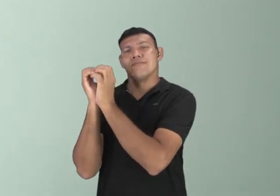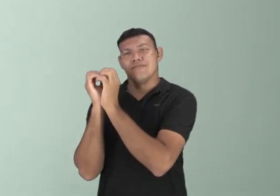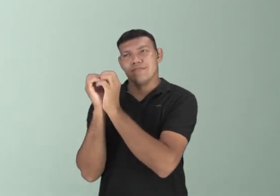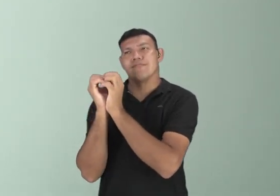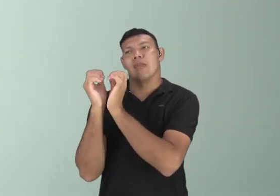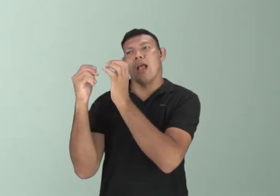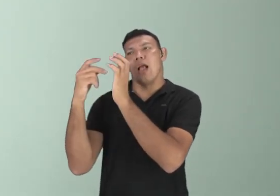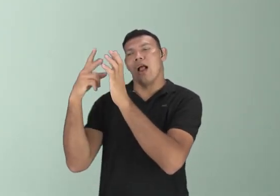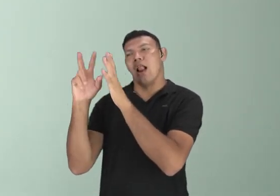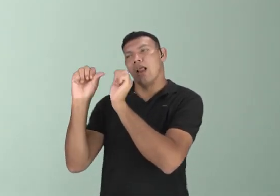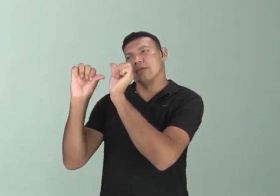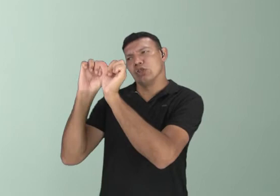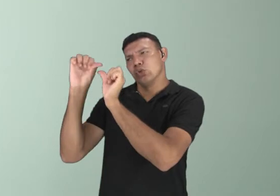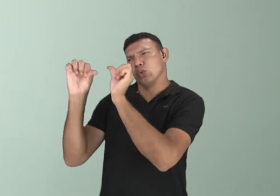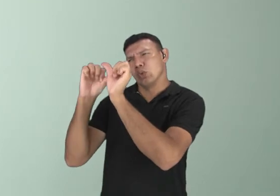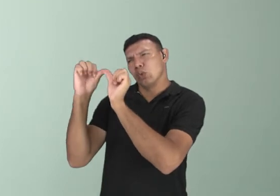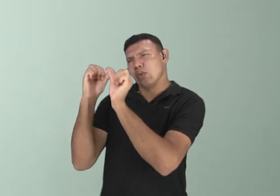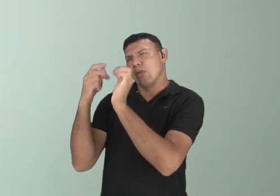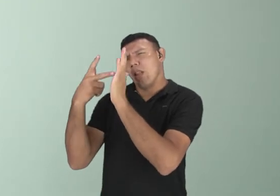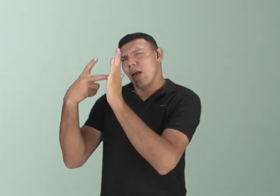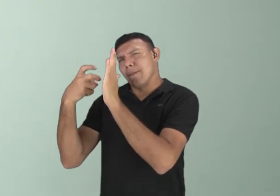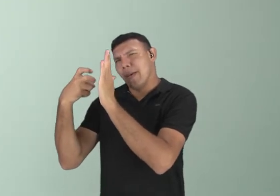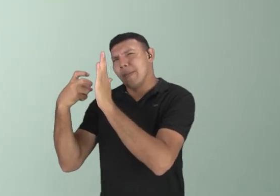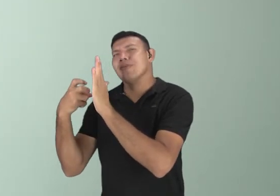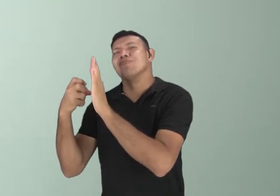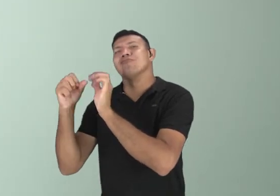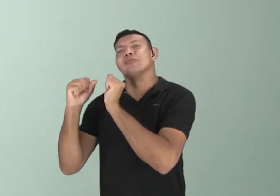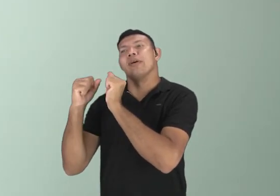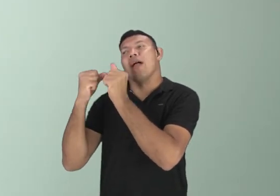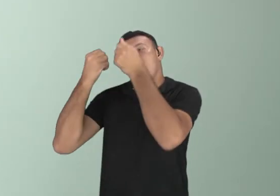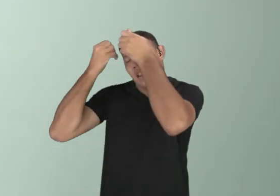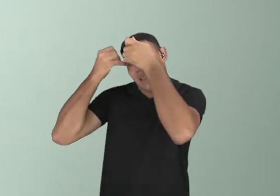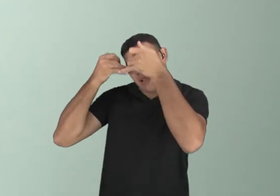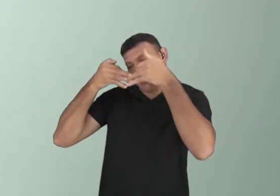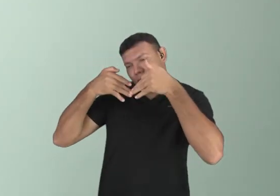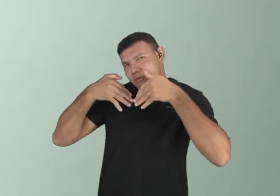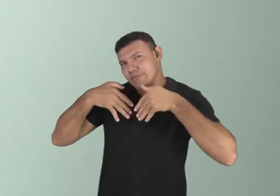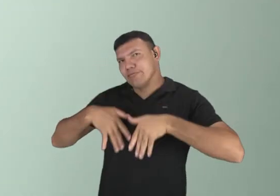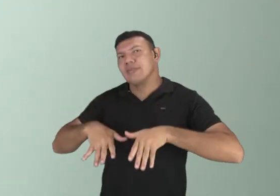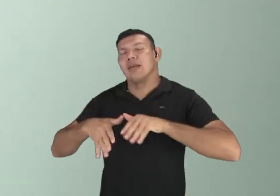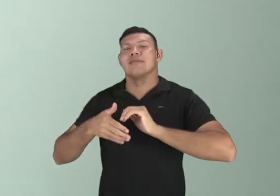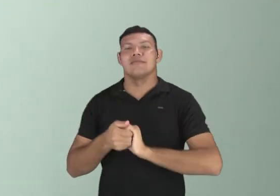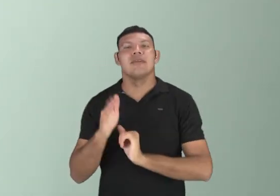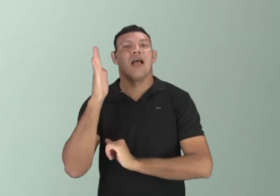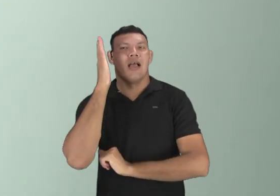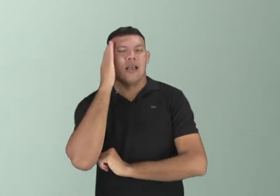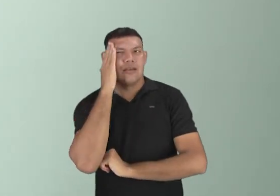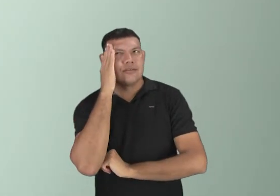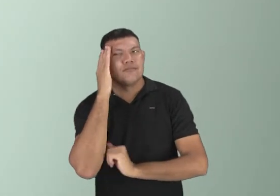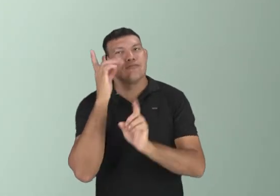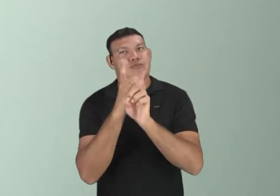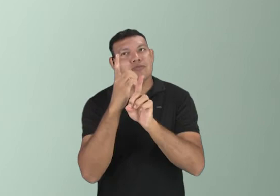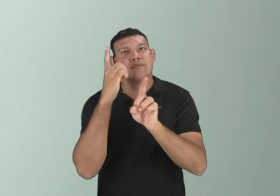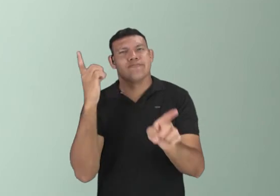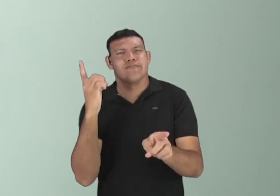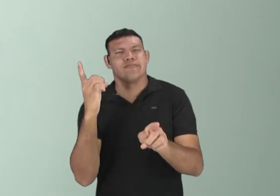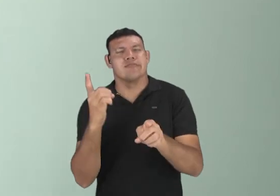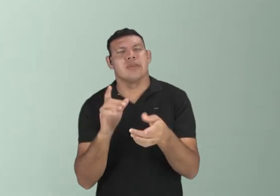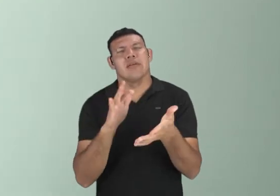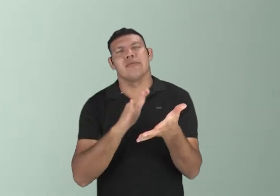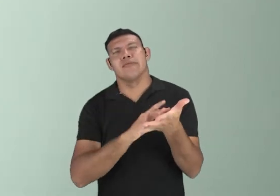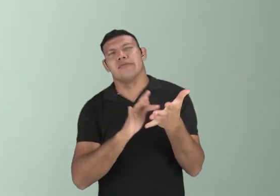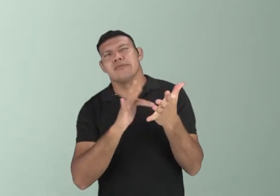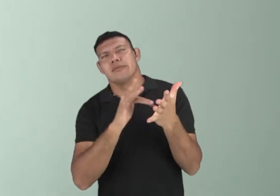leitura desses estímulos, tá? E eu vou saber o que eu estou tocando, né? Quais são, o que é aquilo que eu estou tocando, se